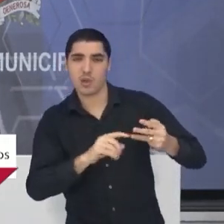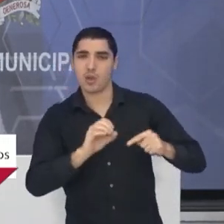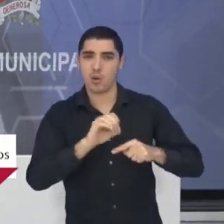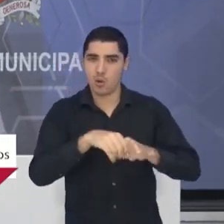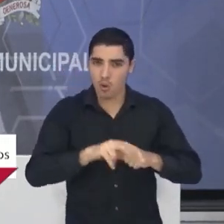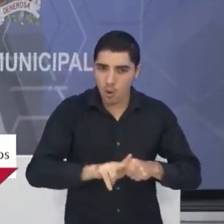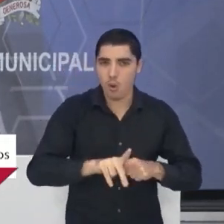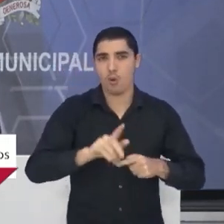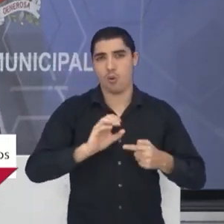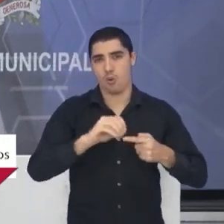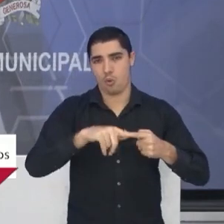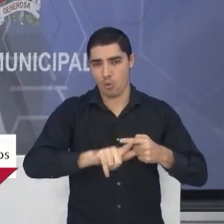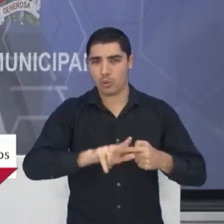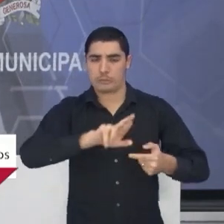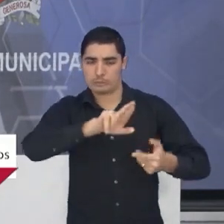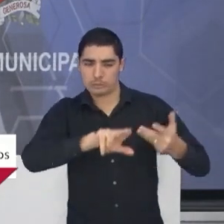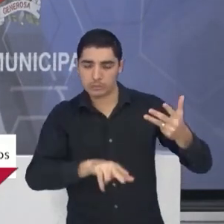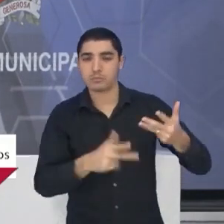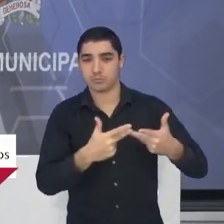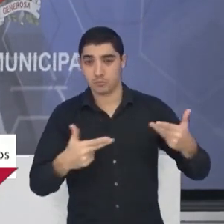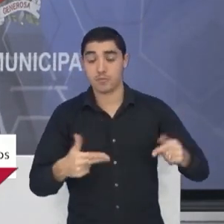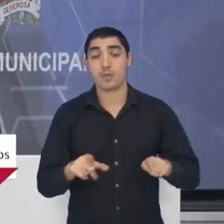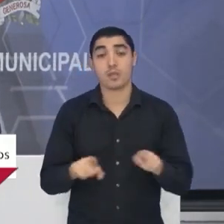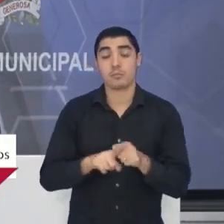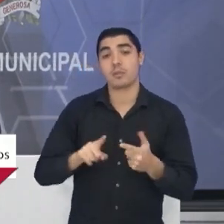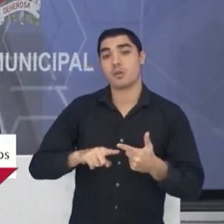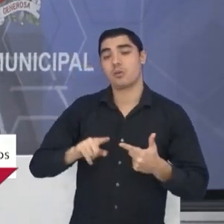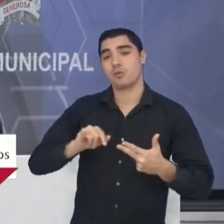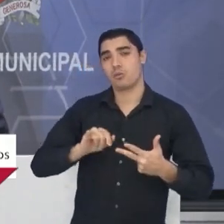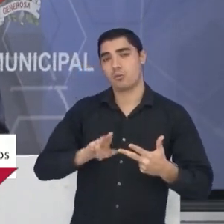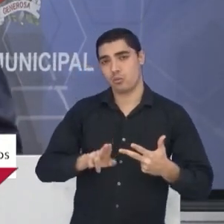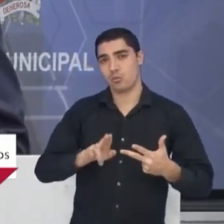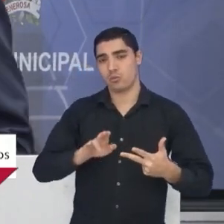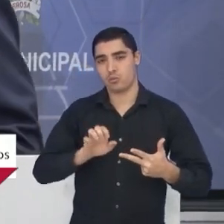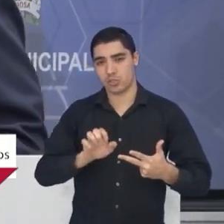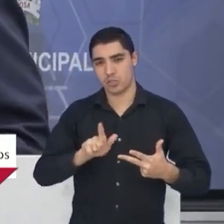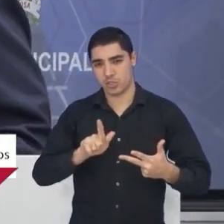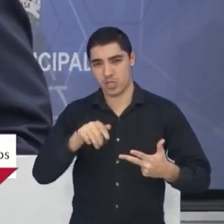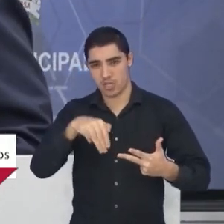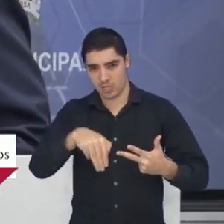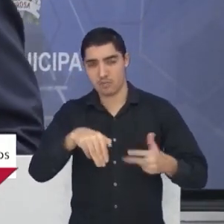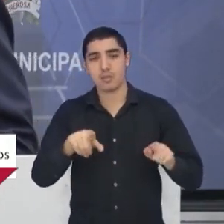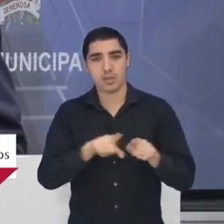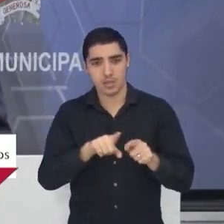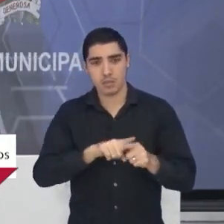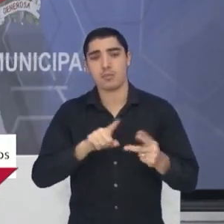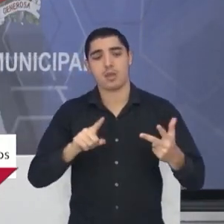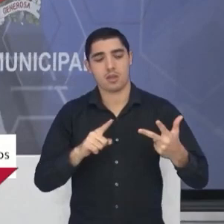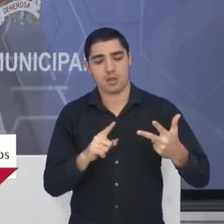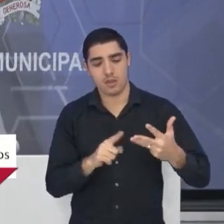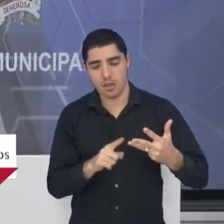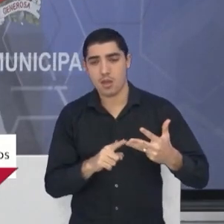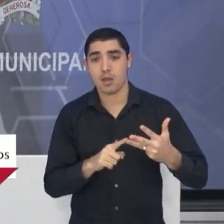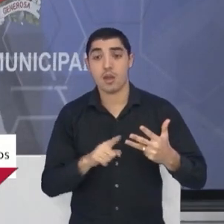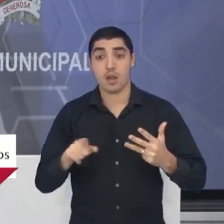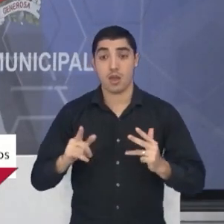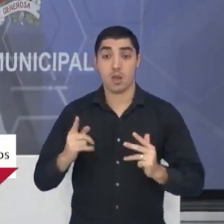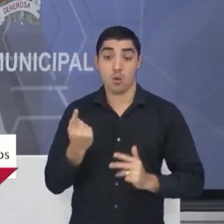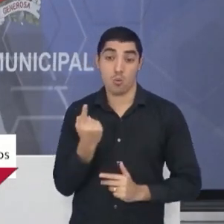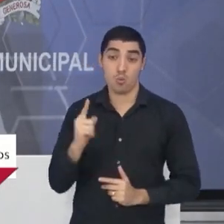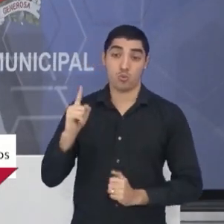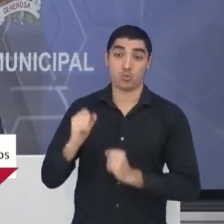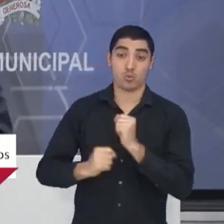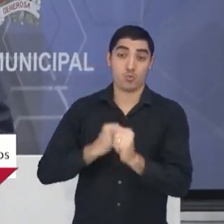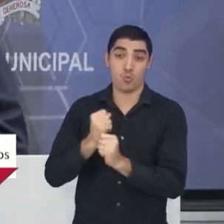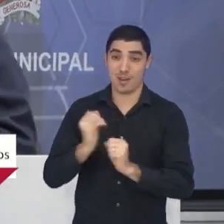efetividade da gestão Municipal o iegm e as vedações do último ano de Mandato que é é o que estamos vivendo nesse